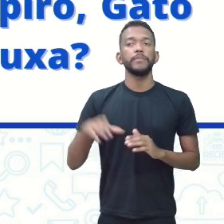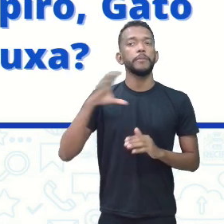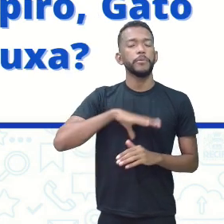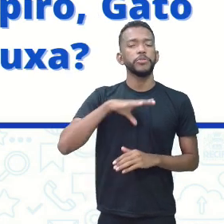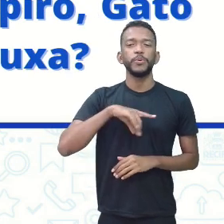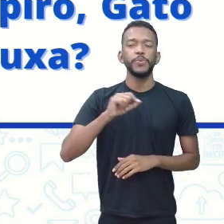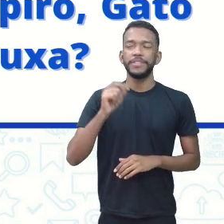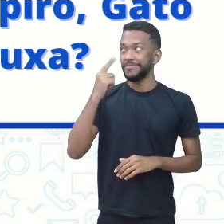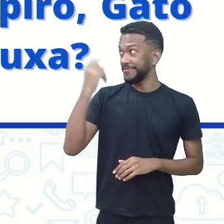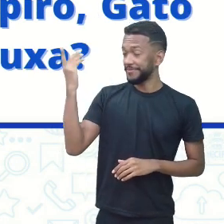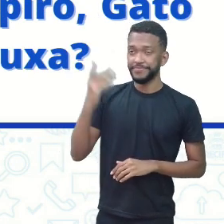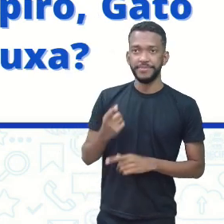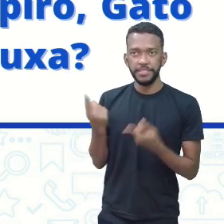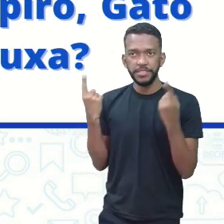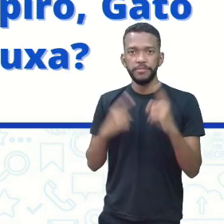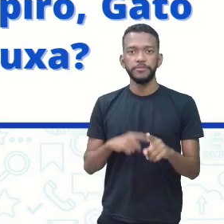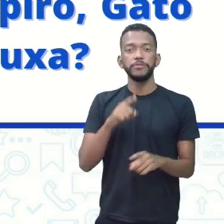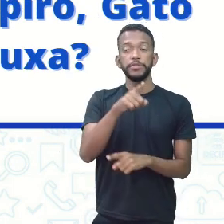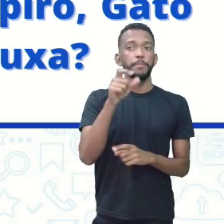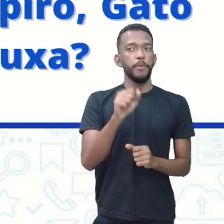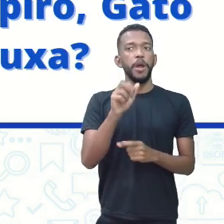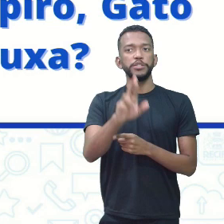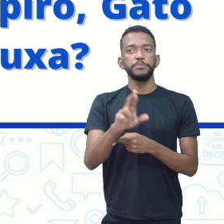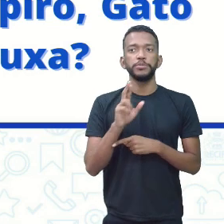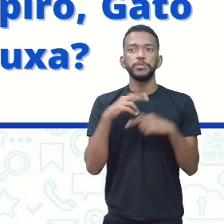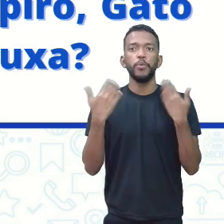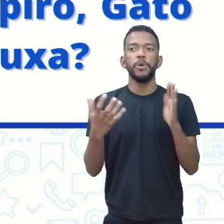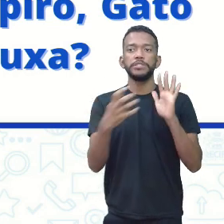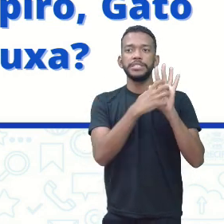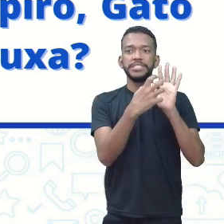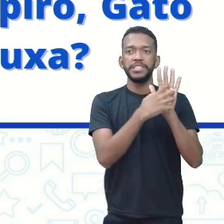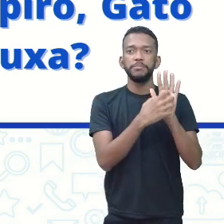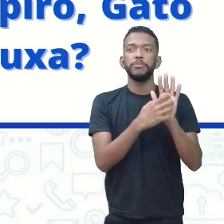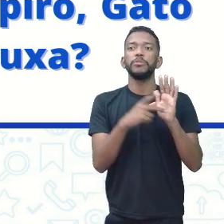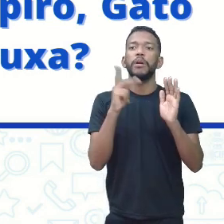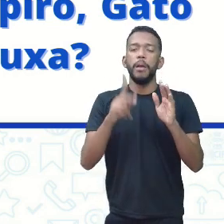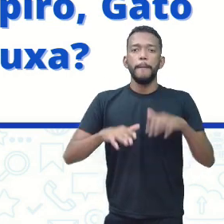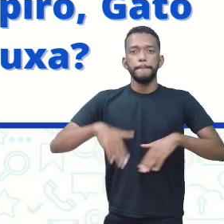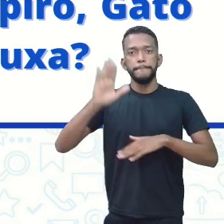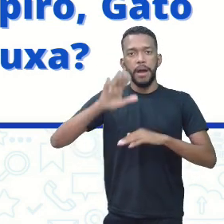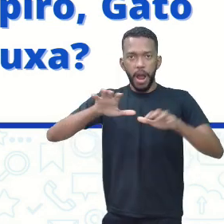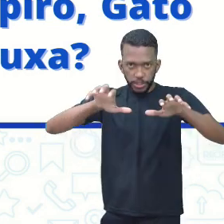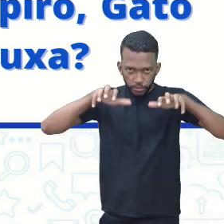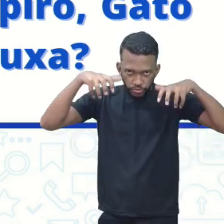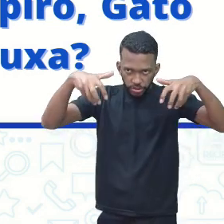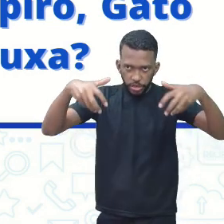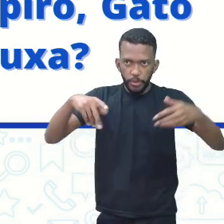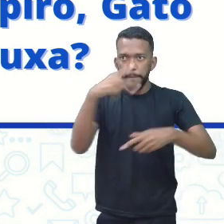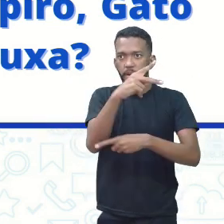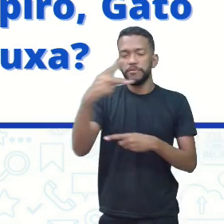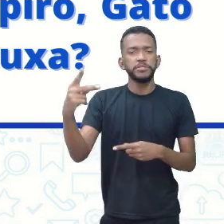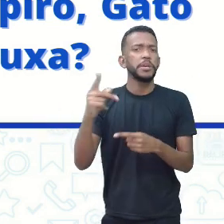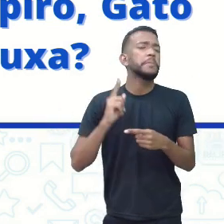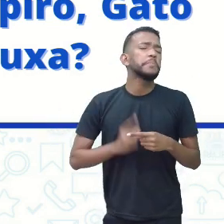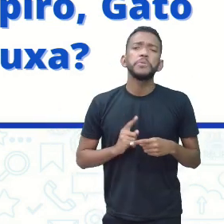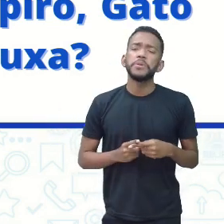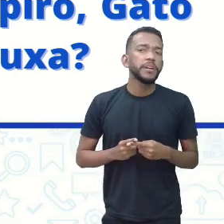ó. Desafio. Responda em inglês quais desses símbolos são mais assustadores para você e por